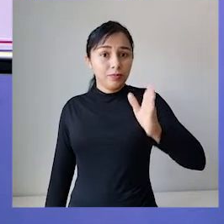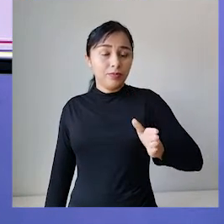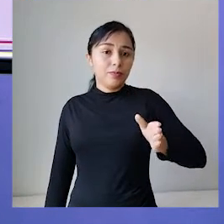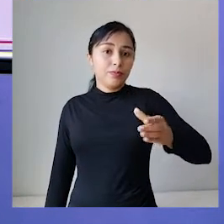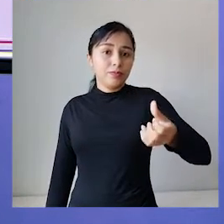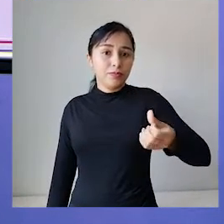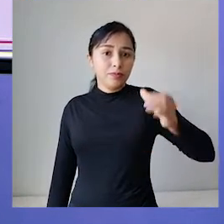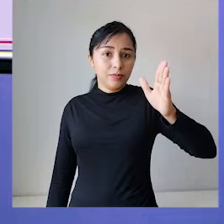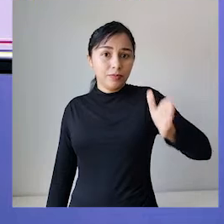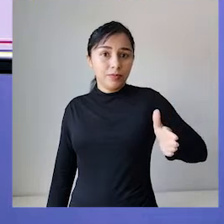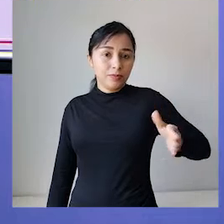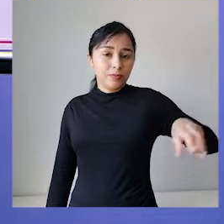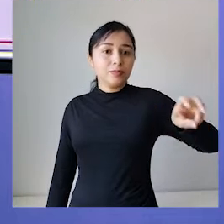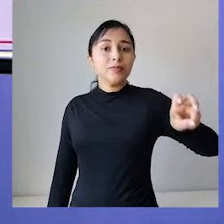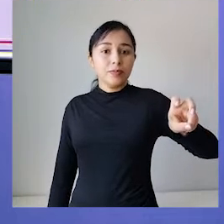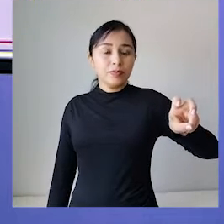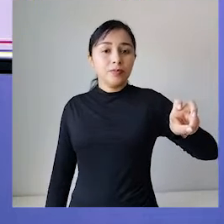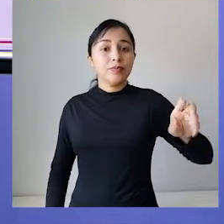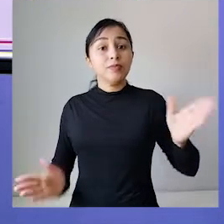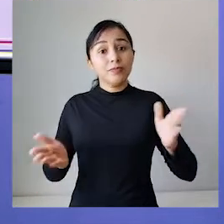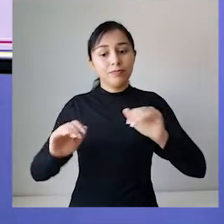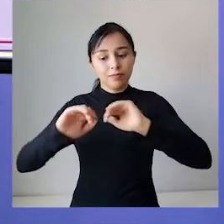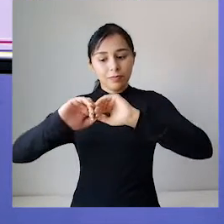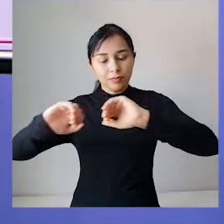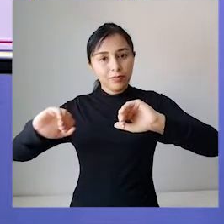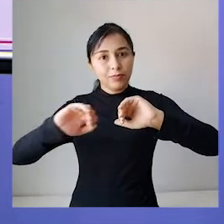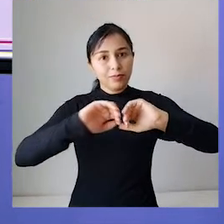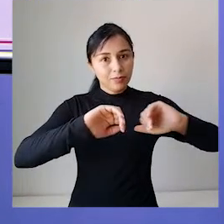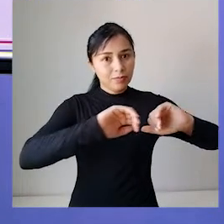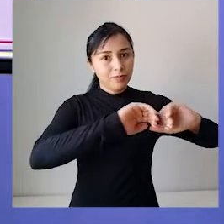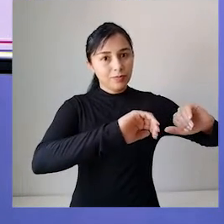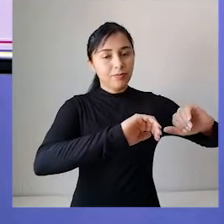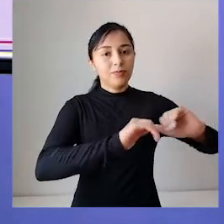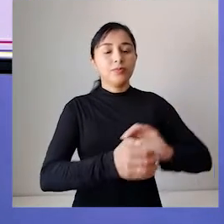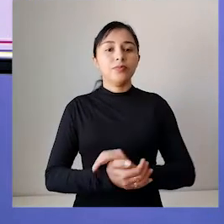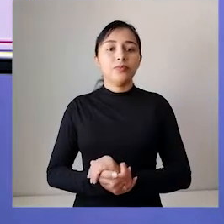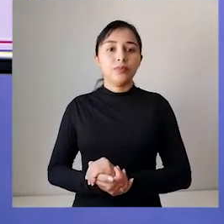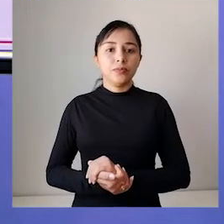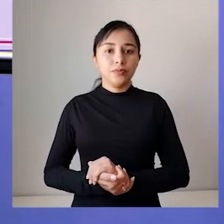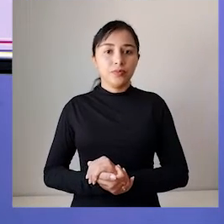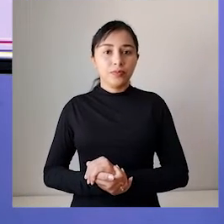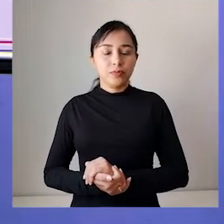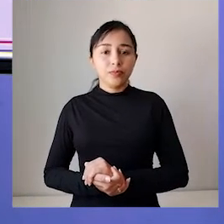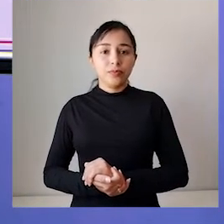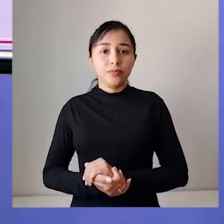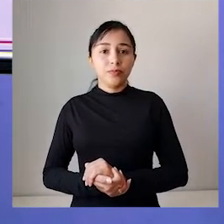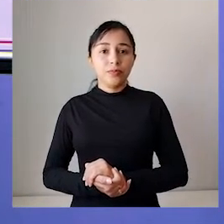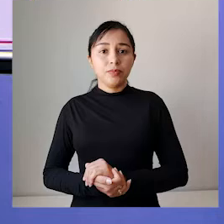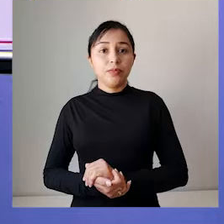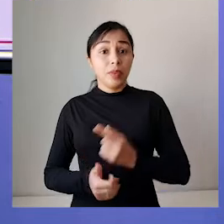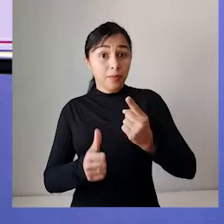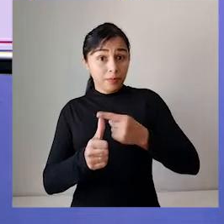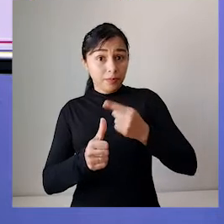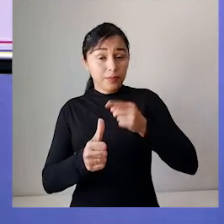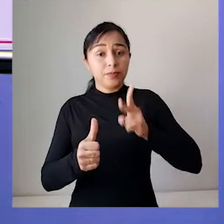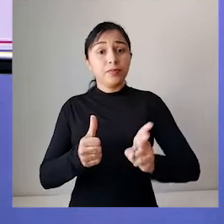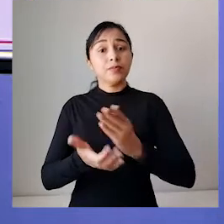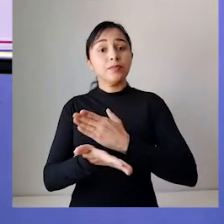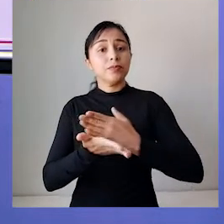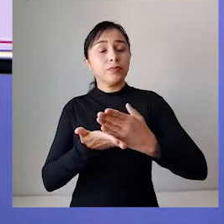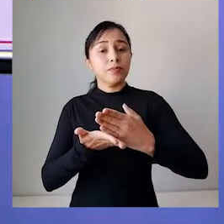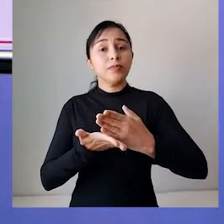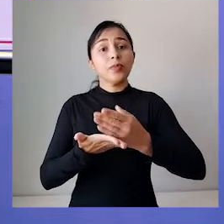23.865. Vamos, então, fazer a decomposição das duas maneiras. Primeiro, lembrando que a gente começa sempre